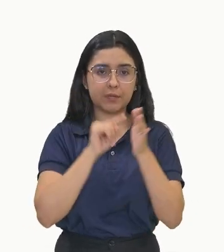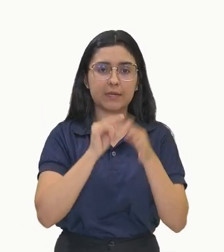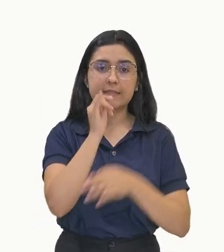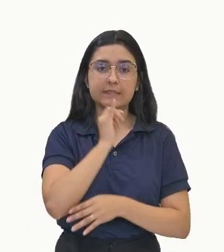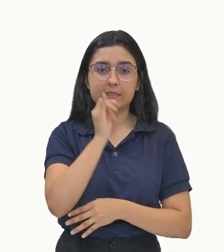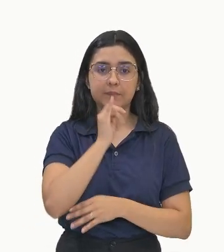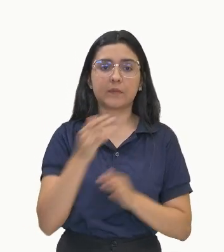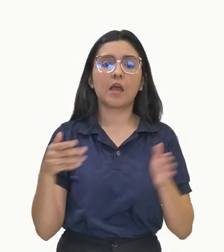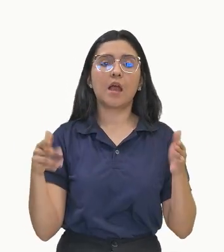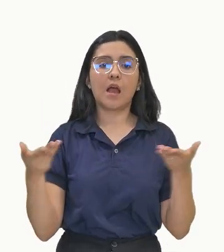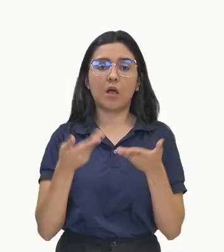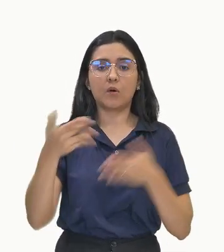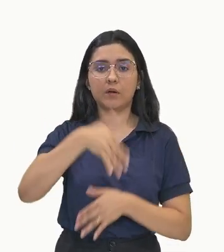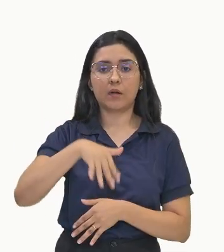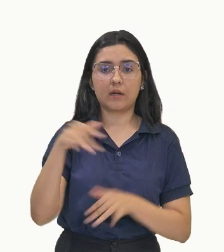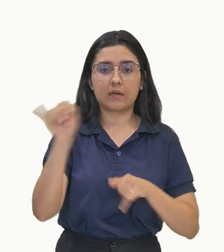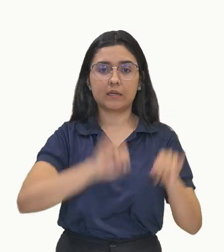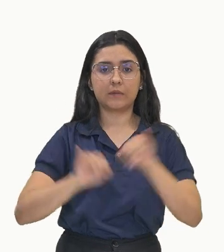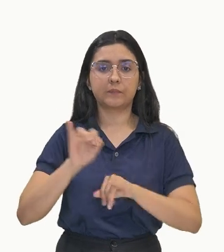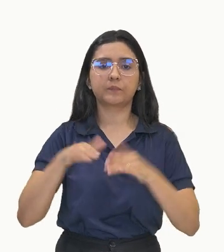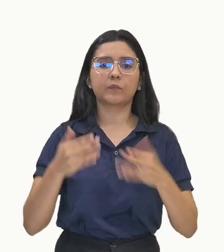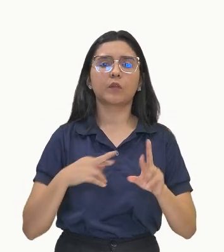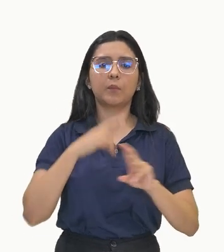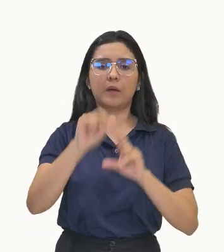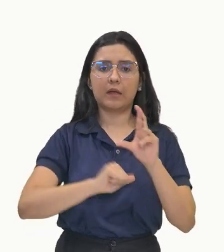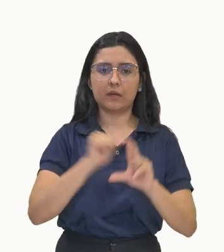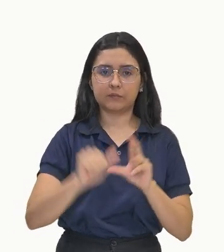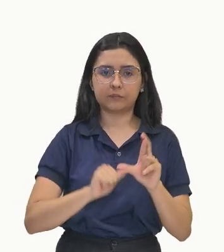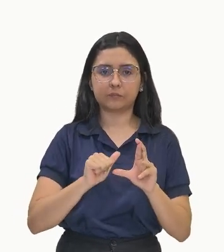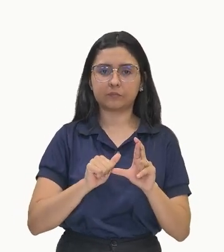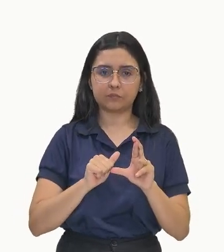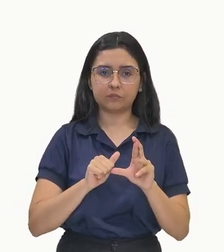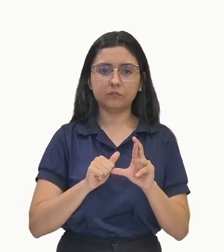Agora, na química, uma reação química